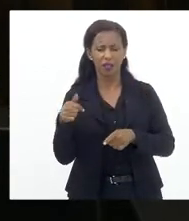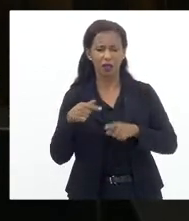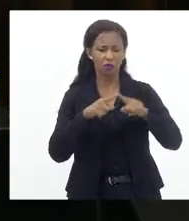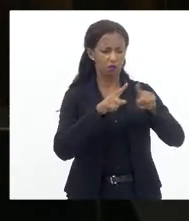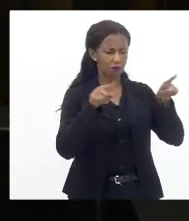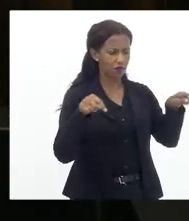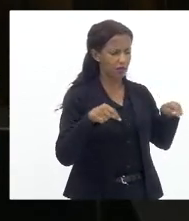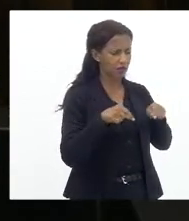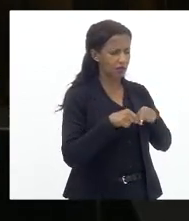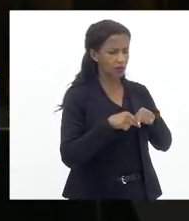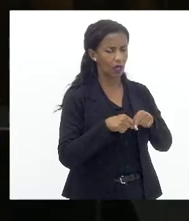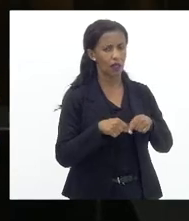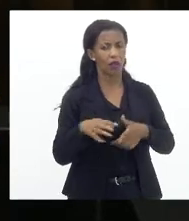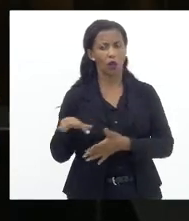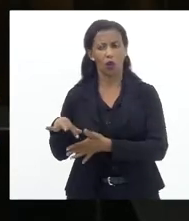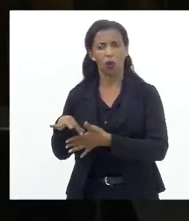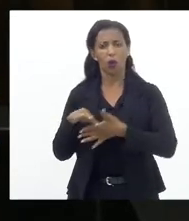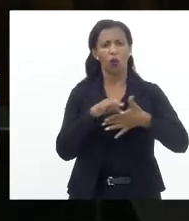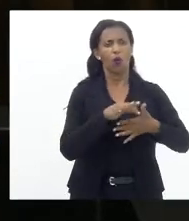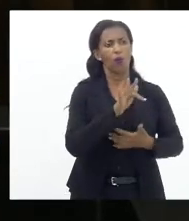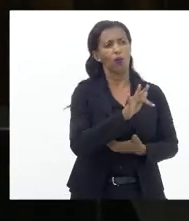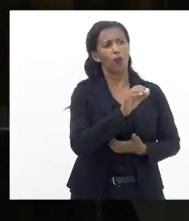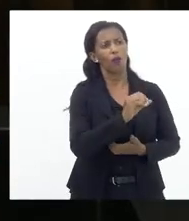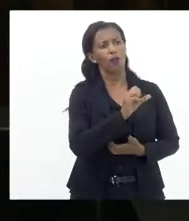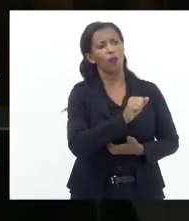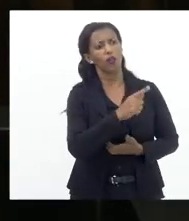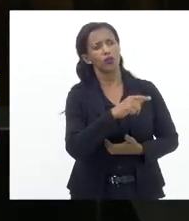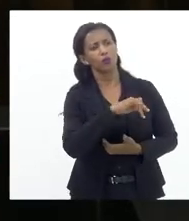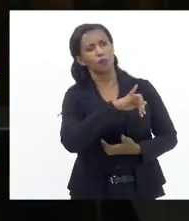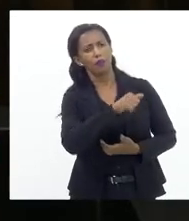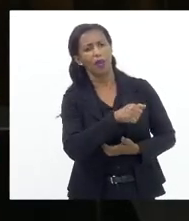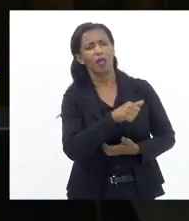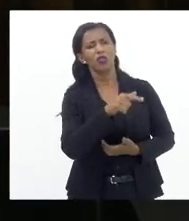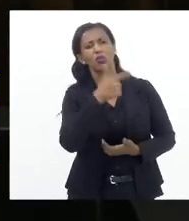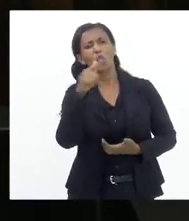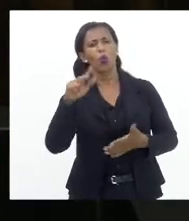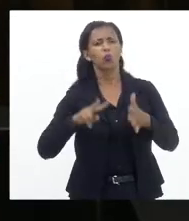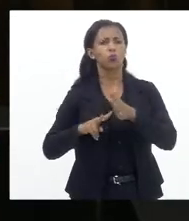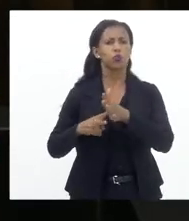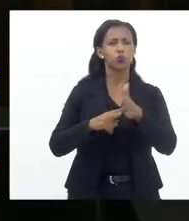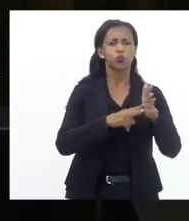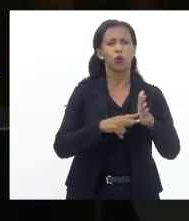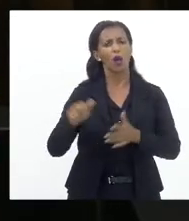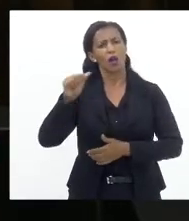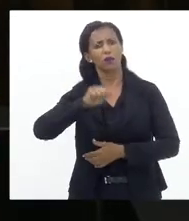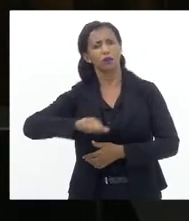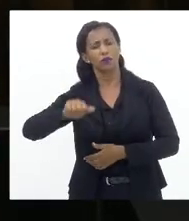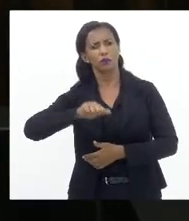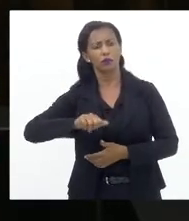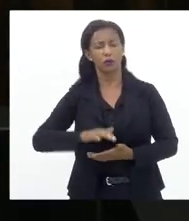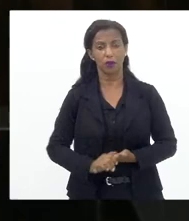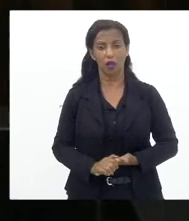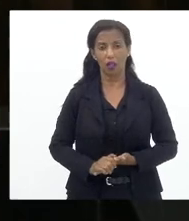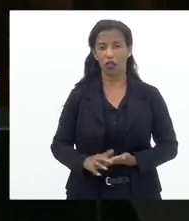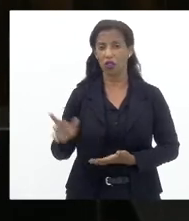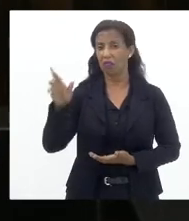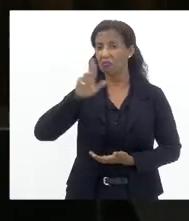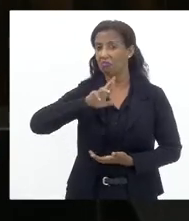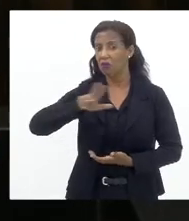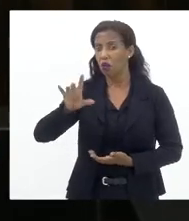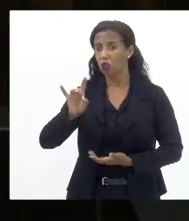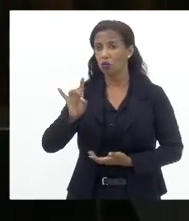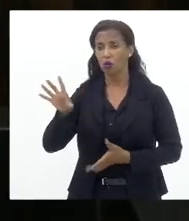o meu gabinete representantes do Fox perde de muitos sindicatos associações não só